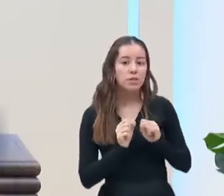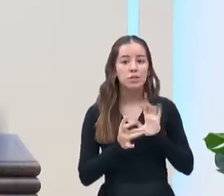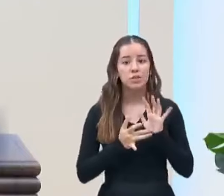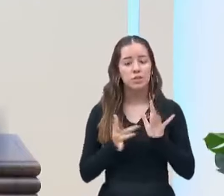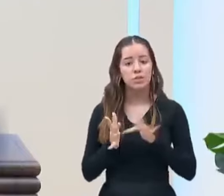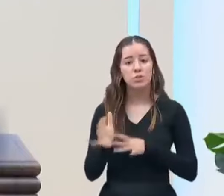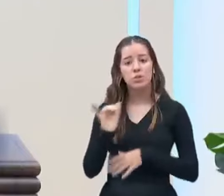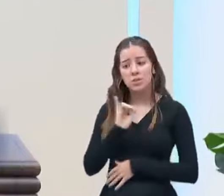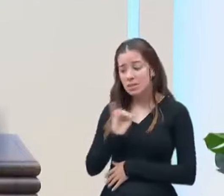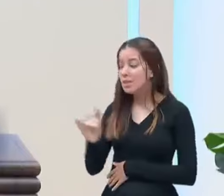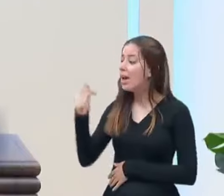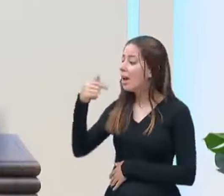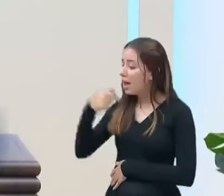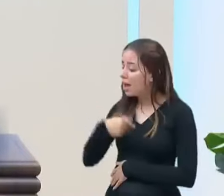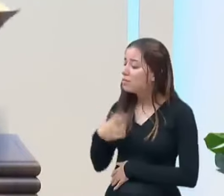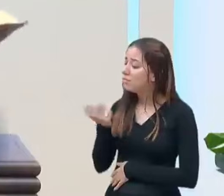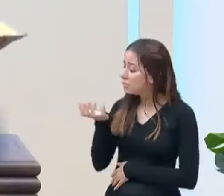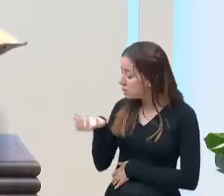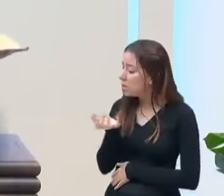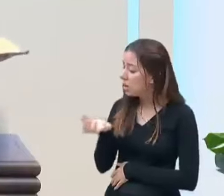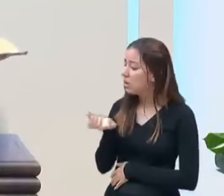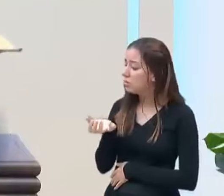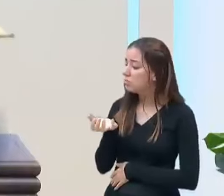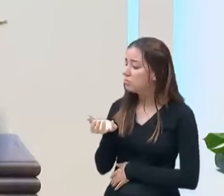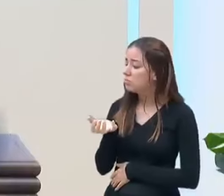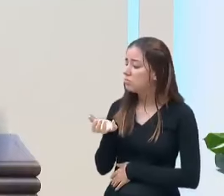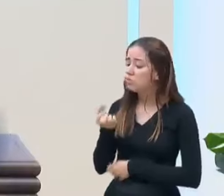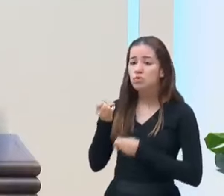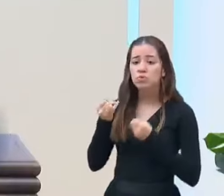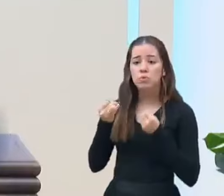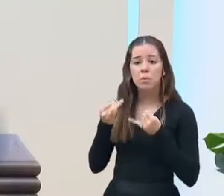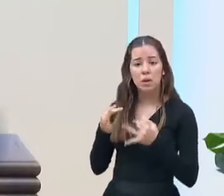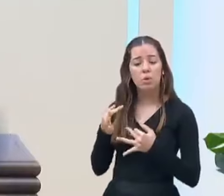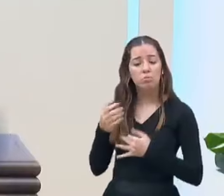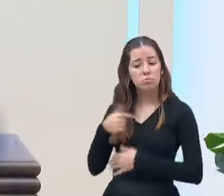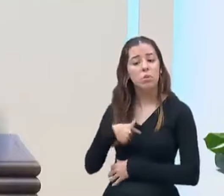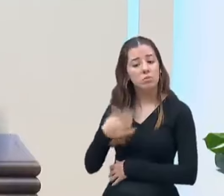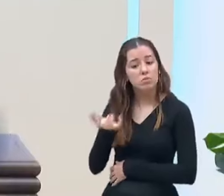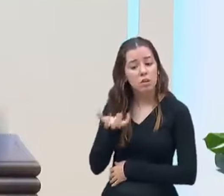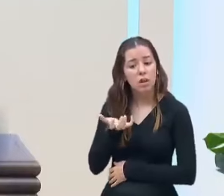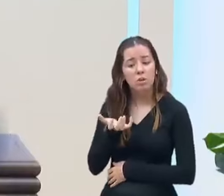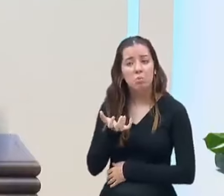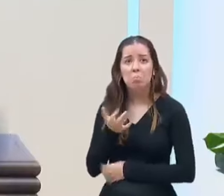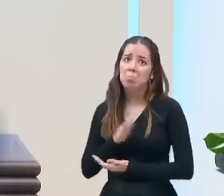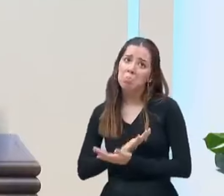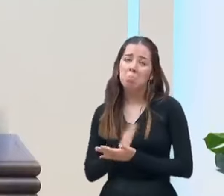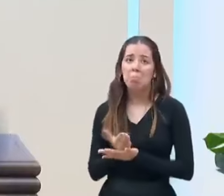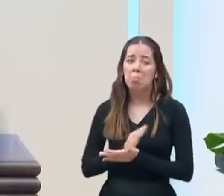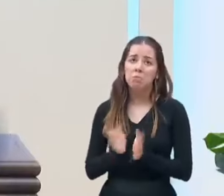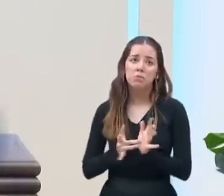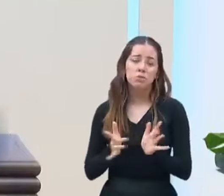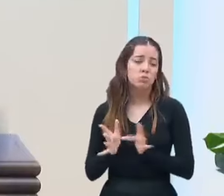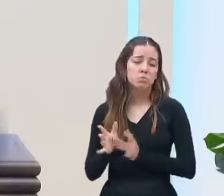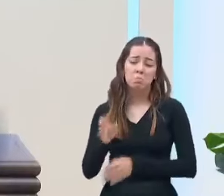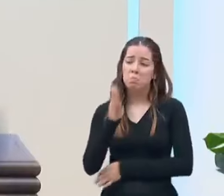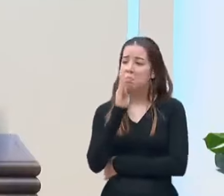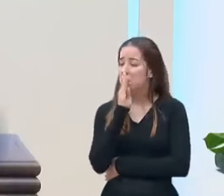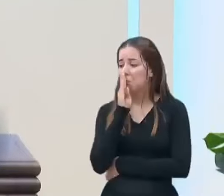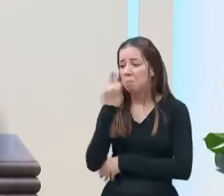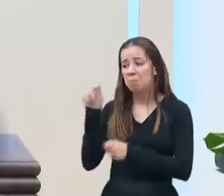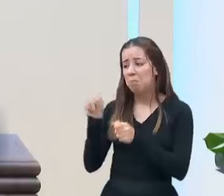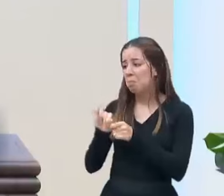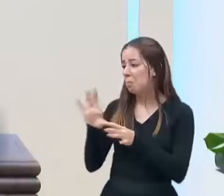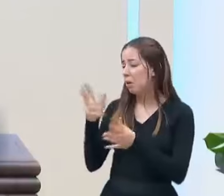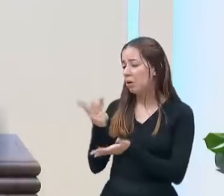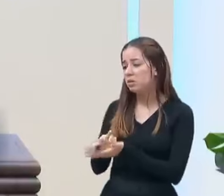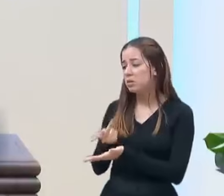Aleluia. Coisa maravilhosa. Quero. Ele poderia ficar calado e agir. Ficar calado